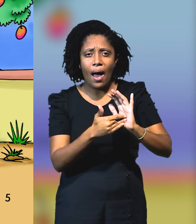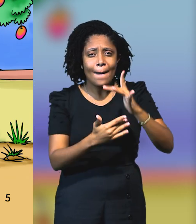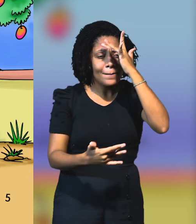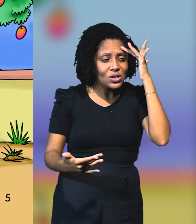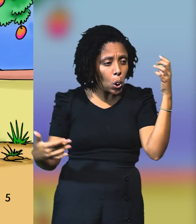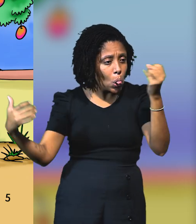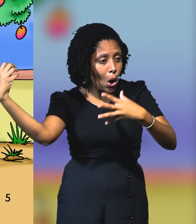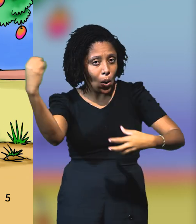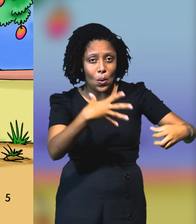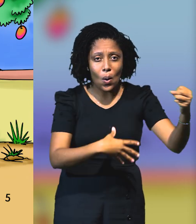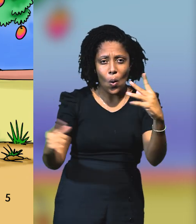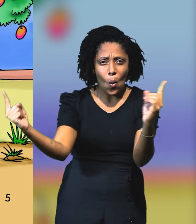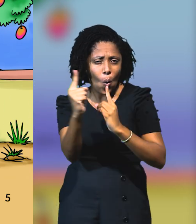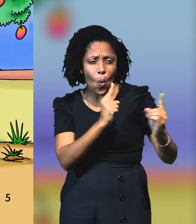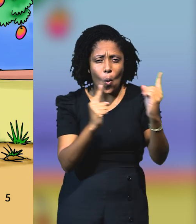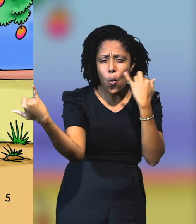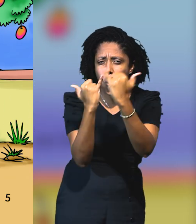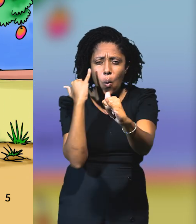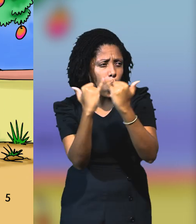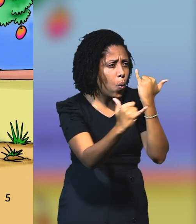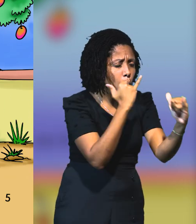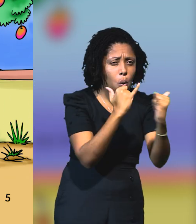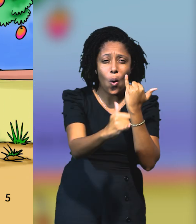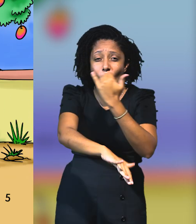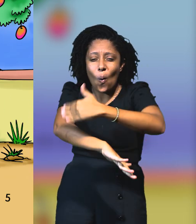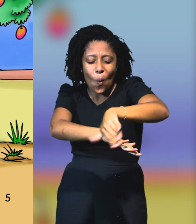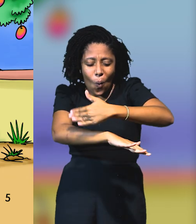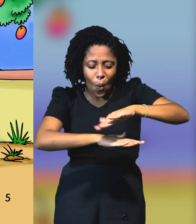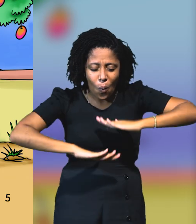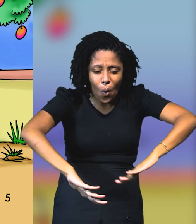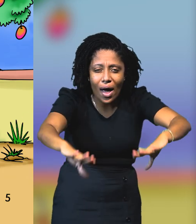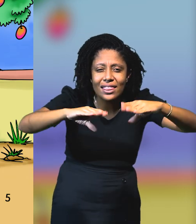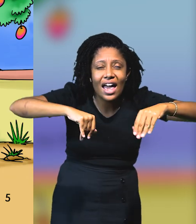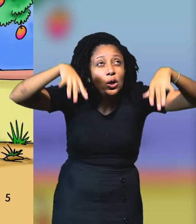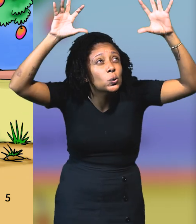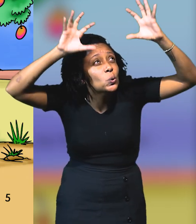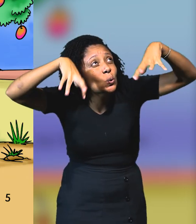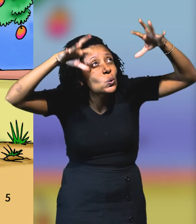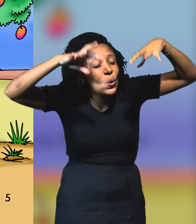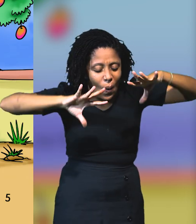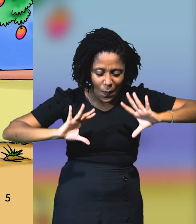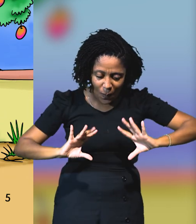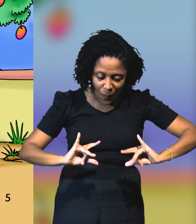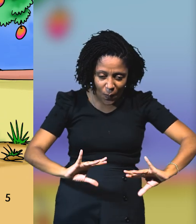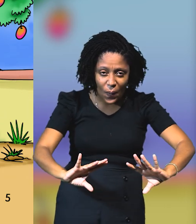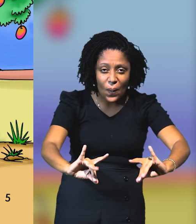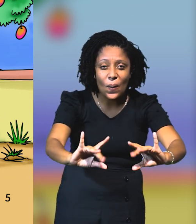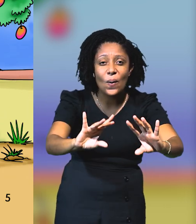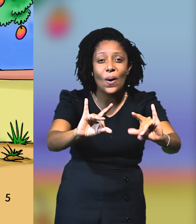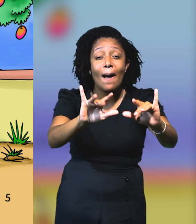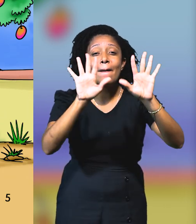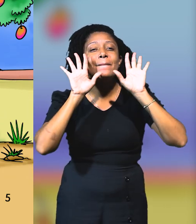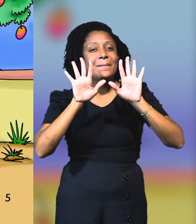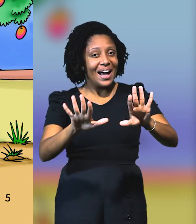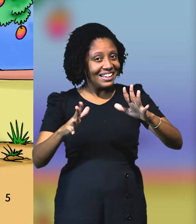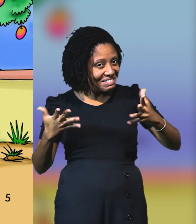nova chegando, com muito burburinho. A rua era de chão, na chuva virava barro e, ao mesmo